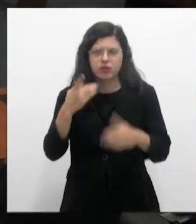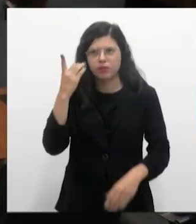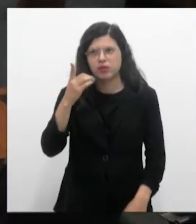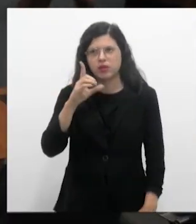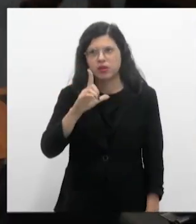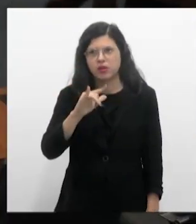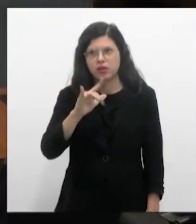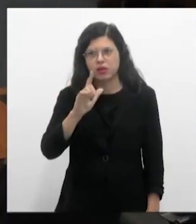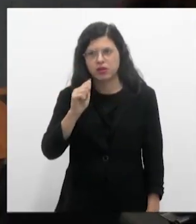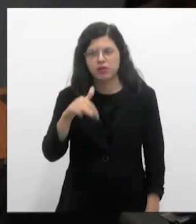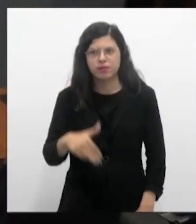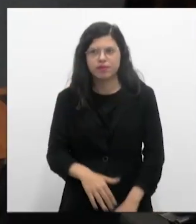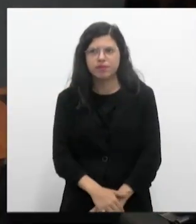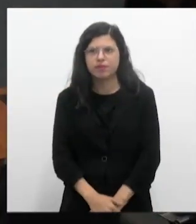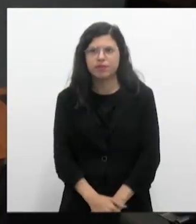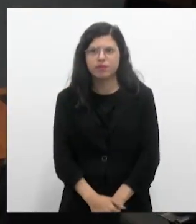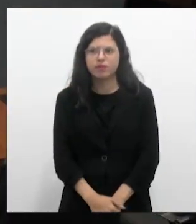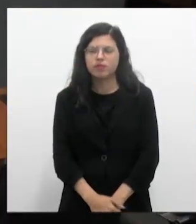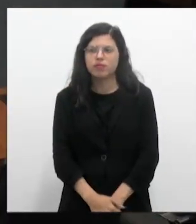Lília.